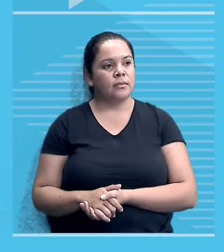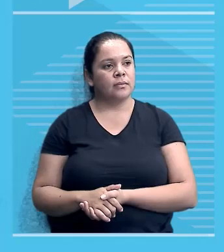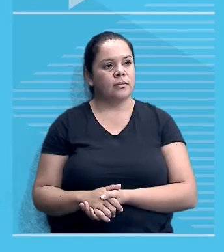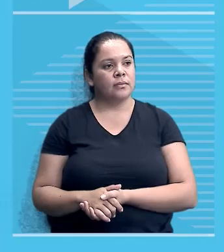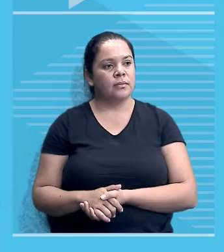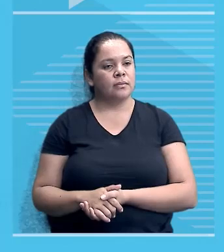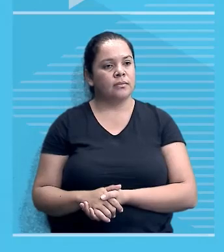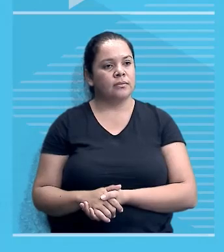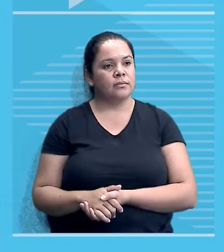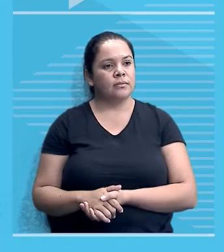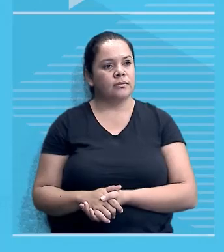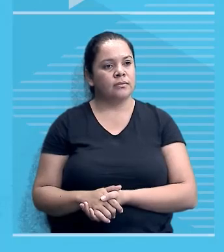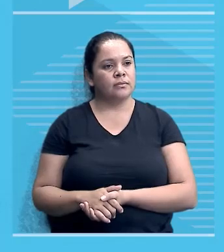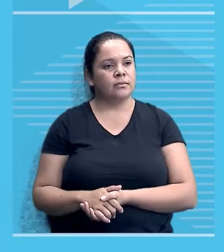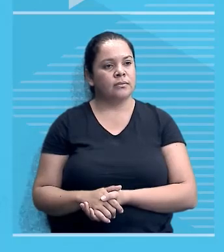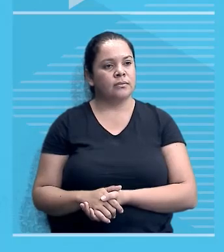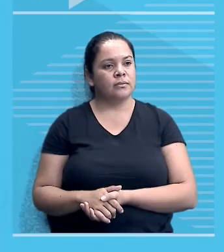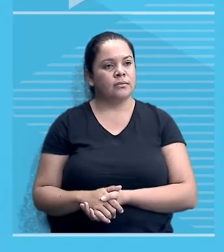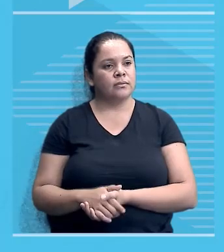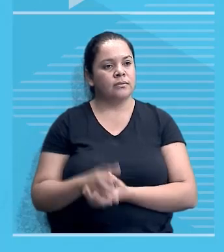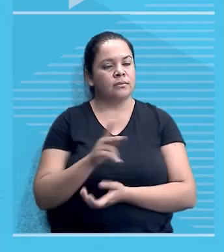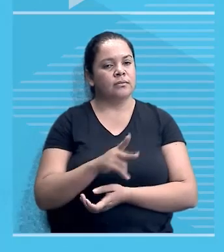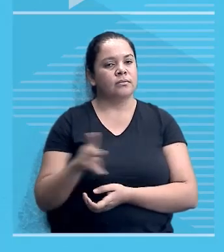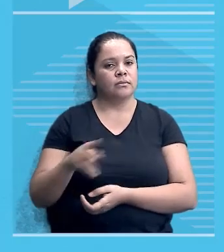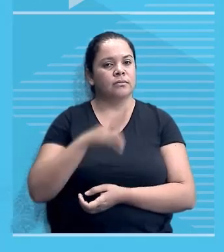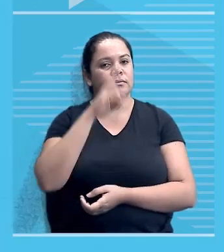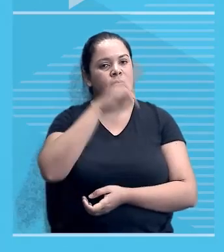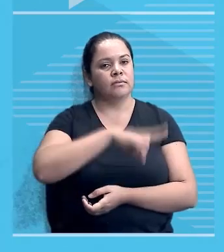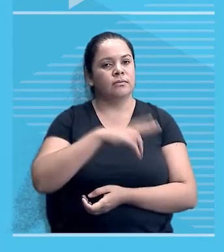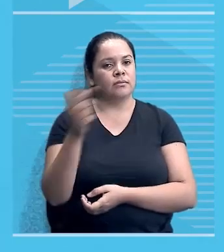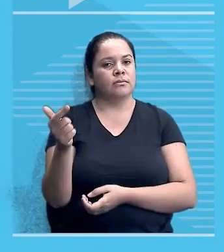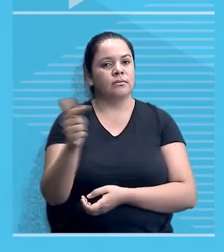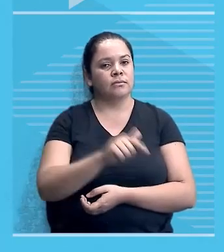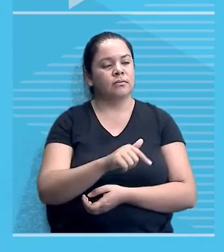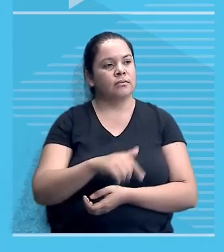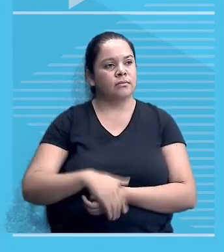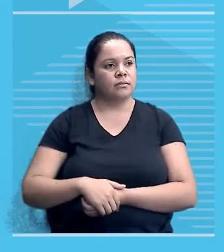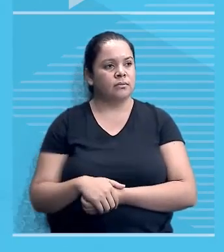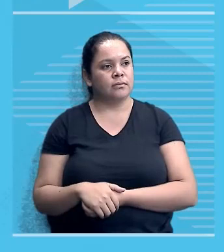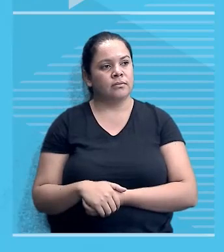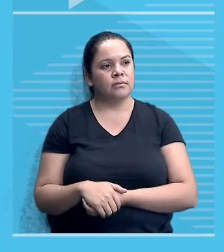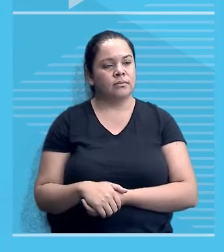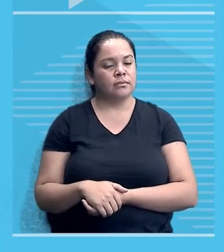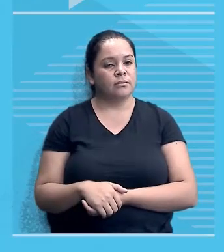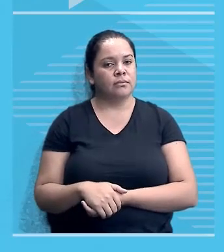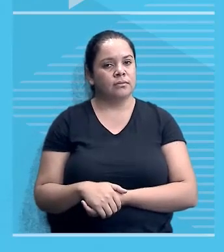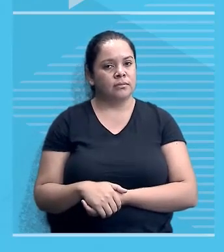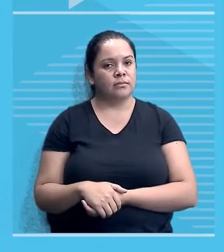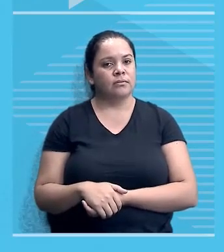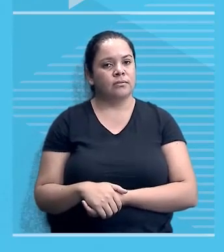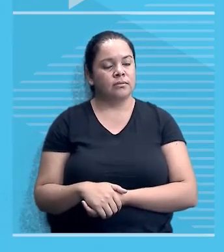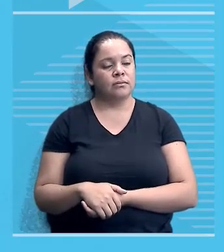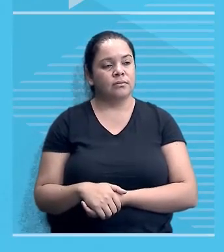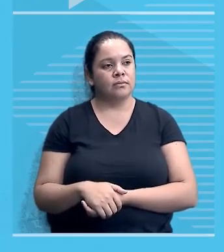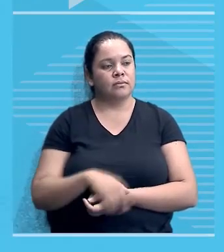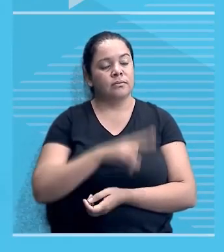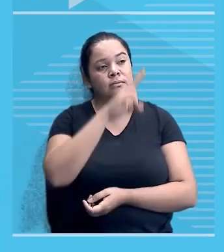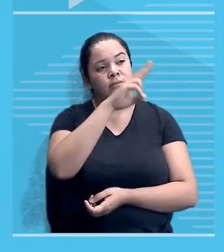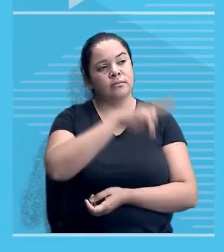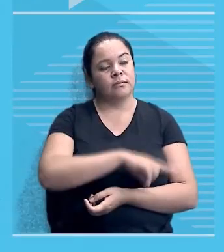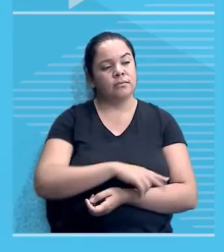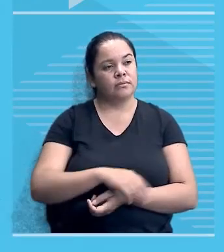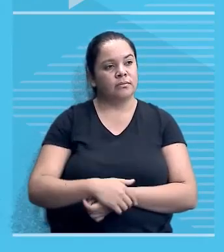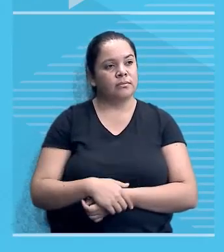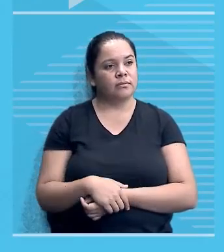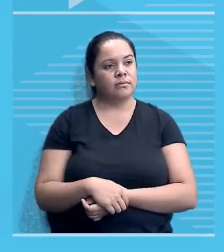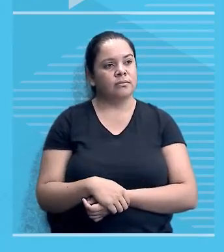no ceu de 2010 o IBGE constatou que a participação da população urbana no total da população brasileira atingia